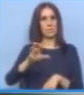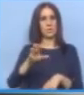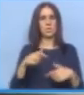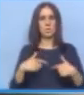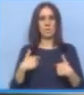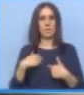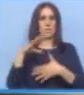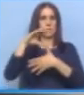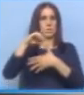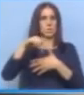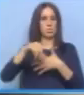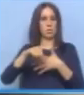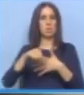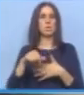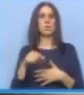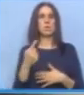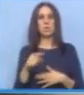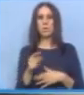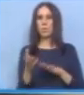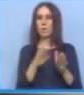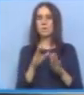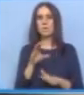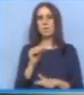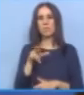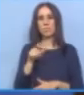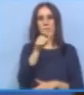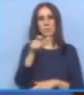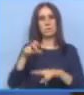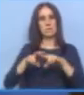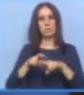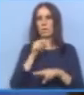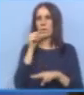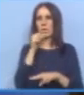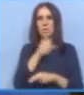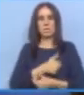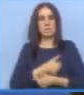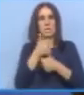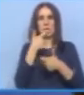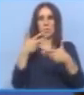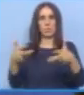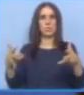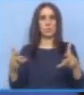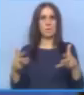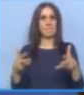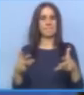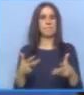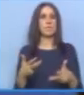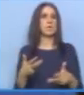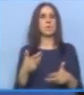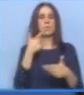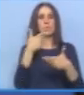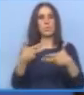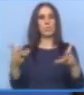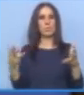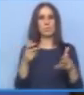própria América do Sul, com quase 10 mil detidos em permanência, uma cidade com muros, não é? Com muros para